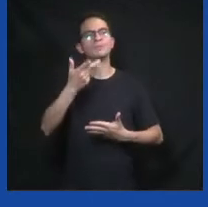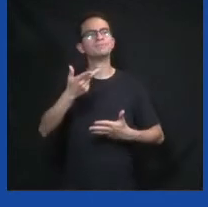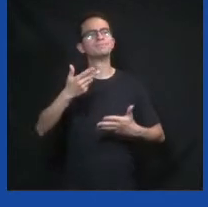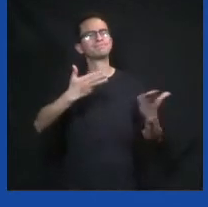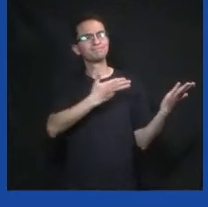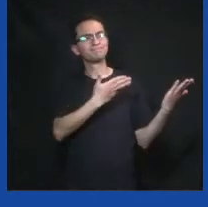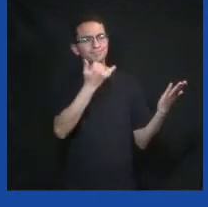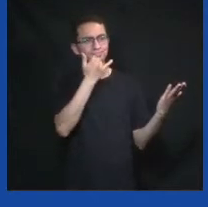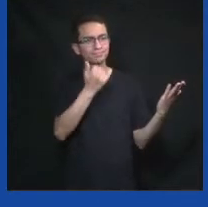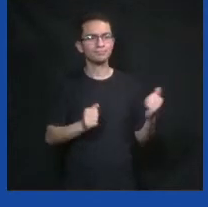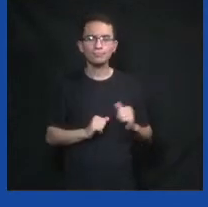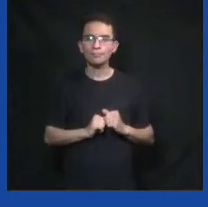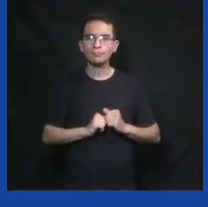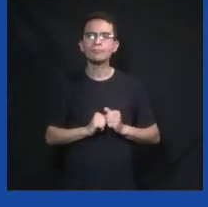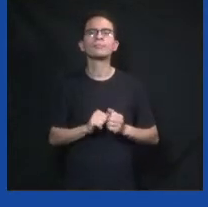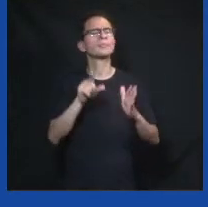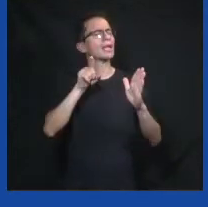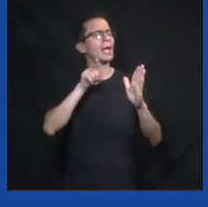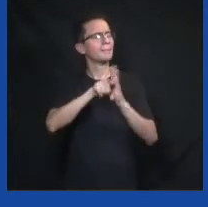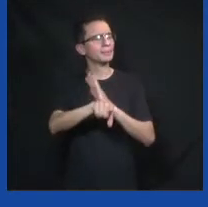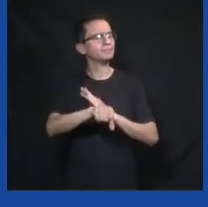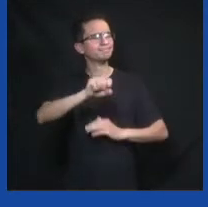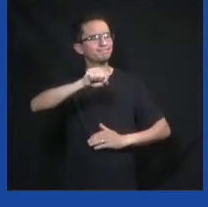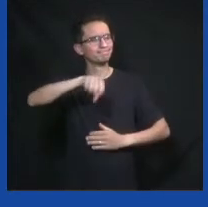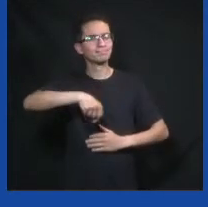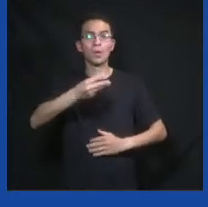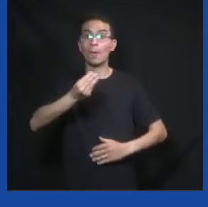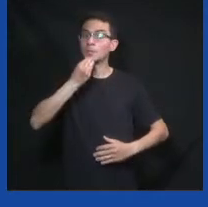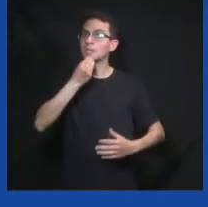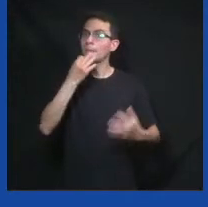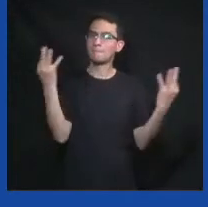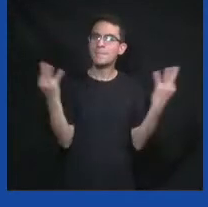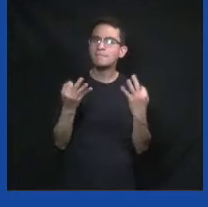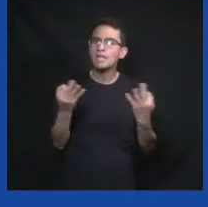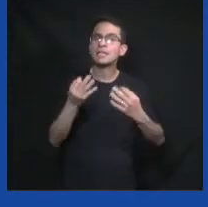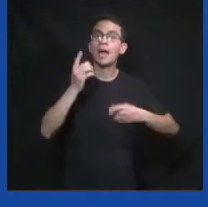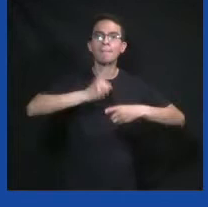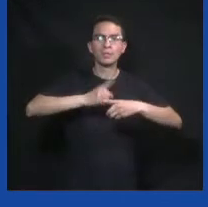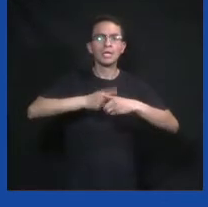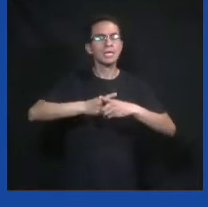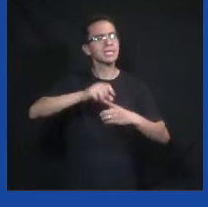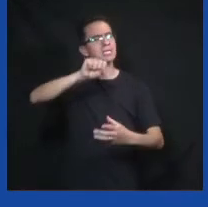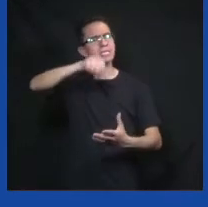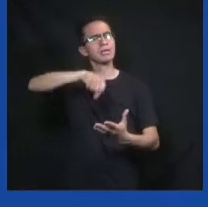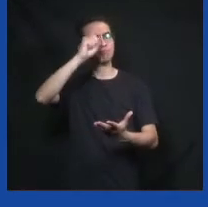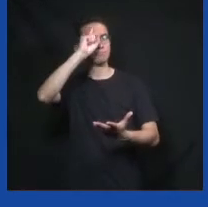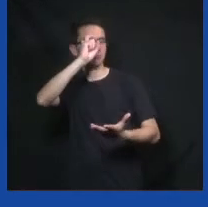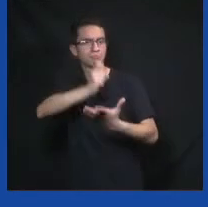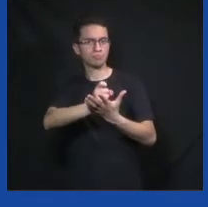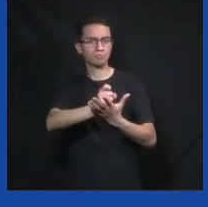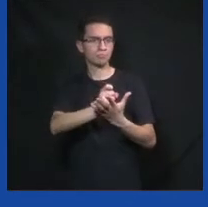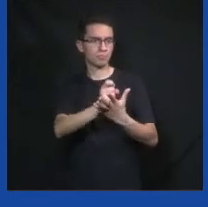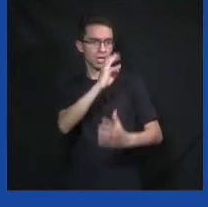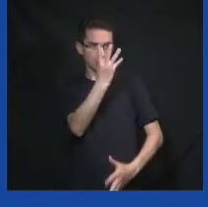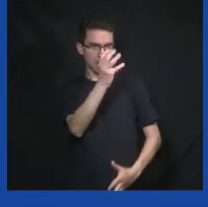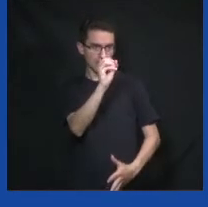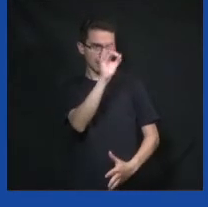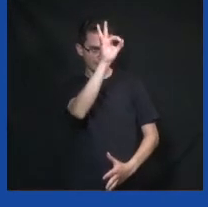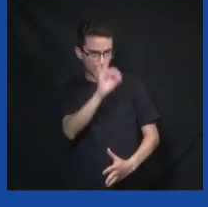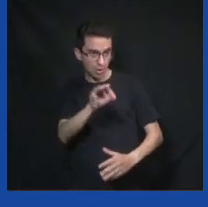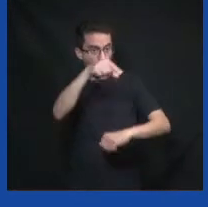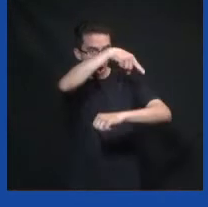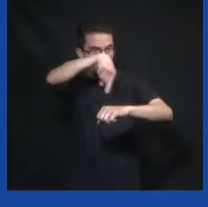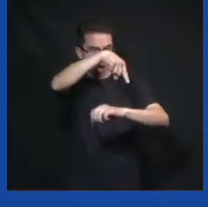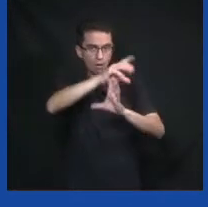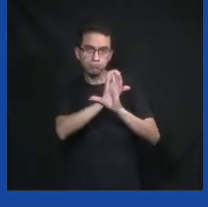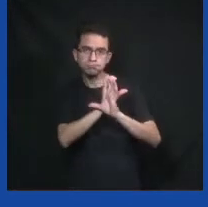pela essa última pergunta. Sim, a reforma do ensino médio é uma grande oportunidade, porque ela estabelece que, né, 40% da carga horária dos alunos seja oferecida